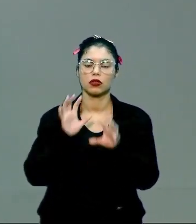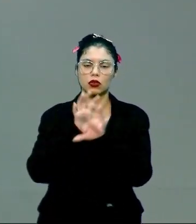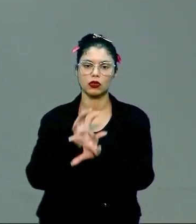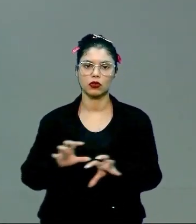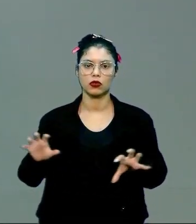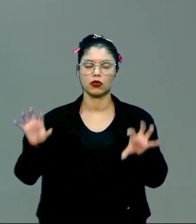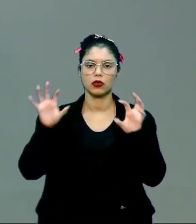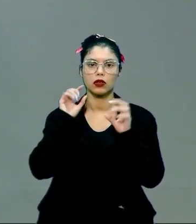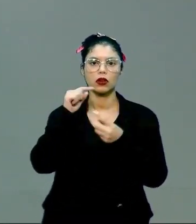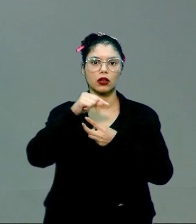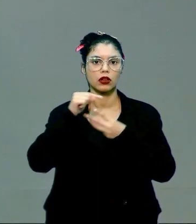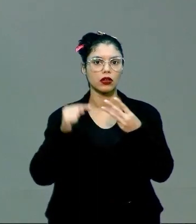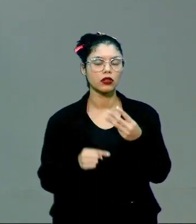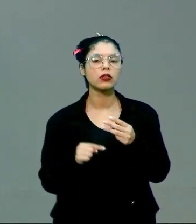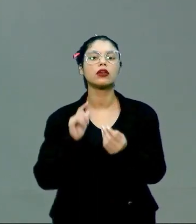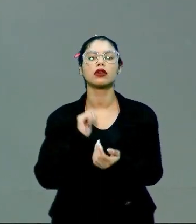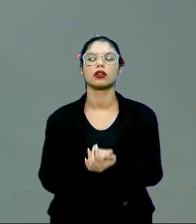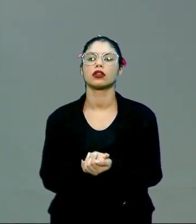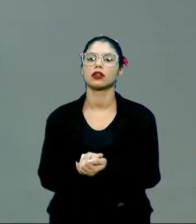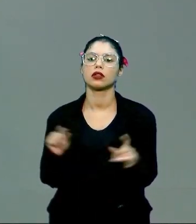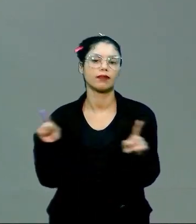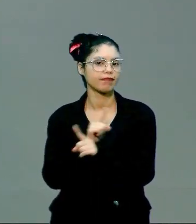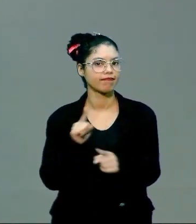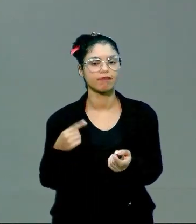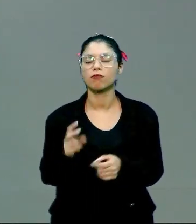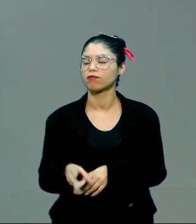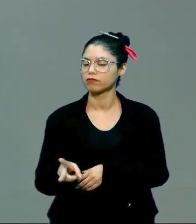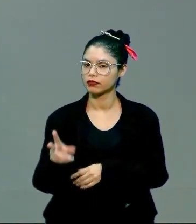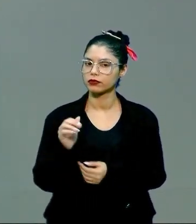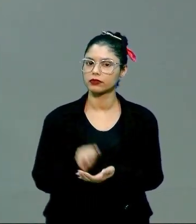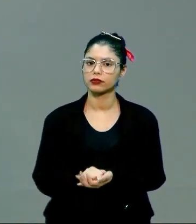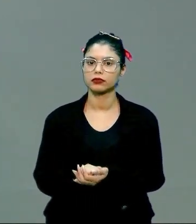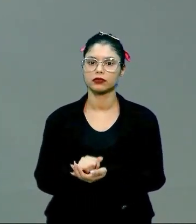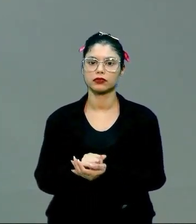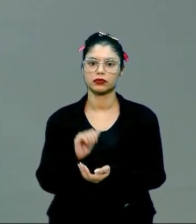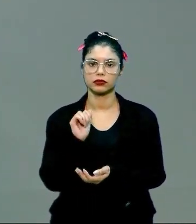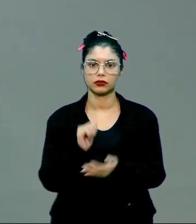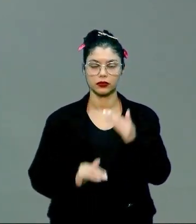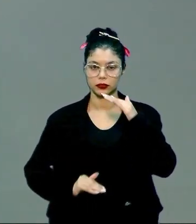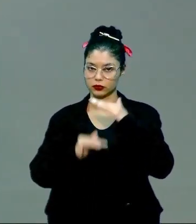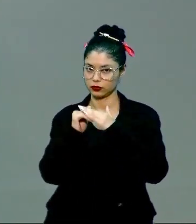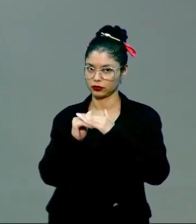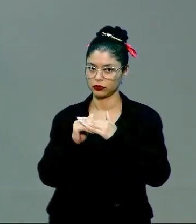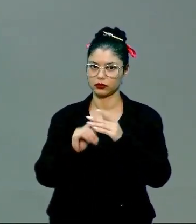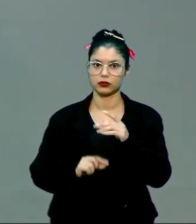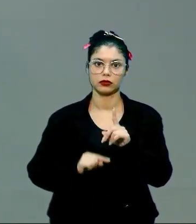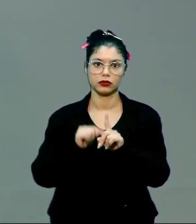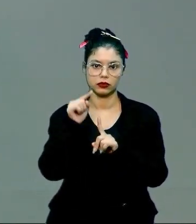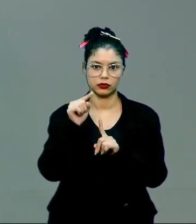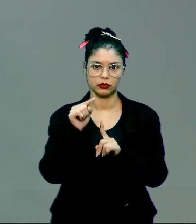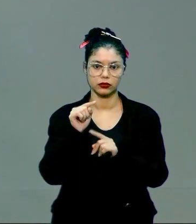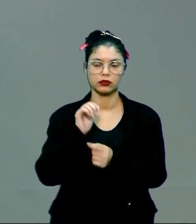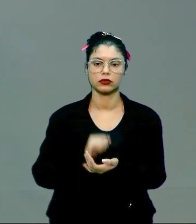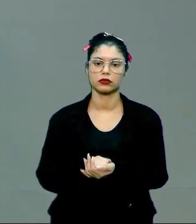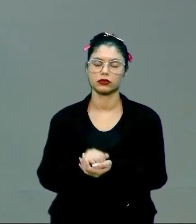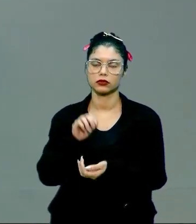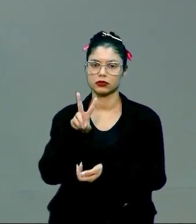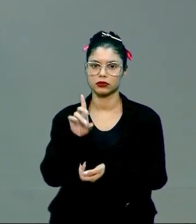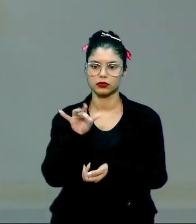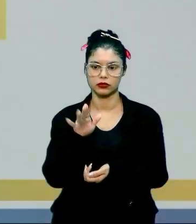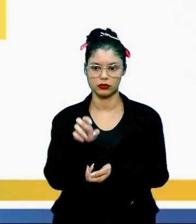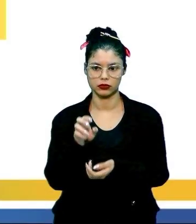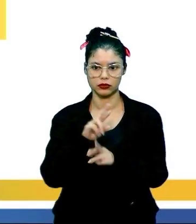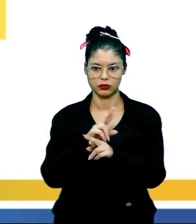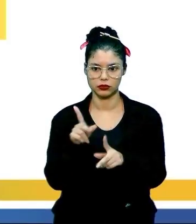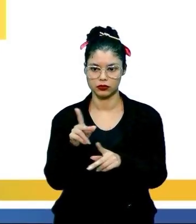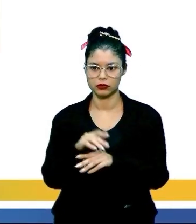quando as 3 variáveis elas não são constantes, onde eu vou ter variação de pressão, de volume e de temperatura.